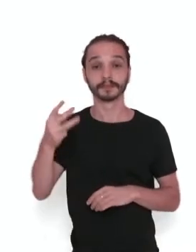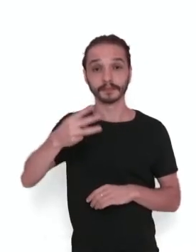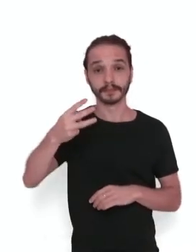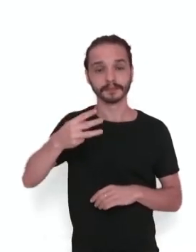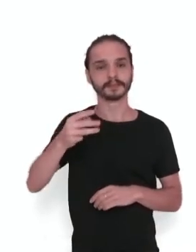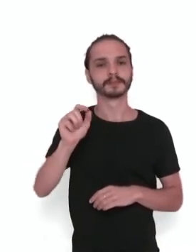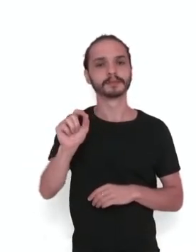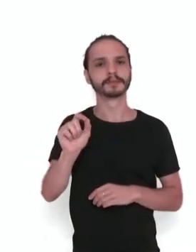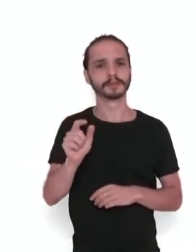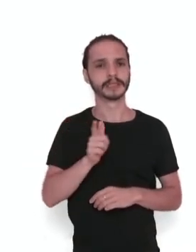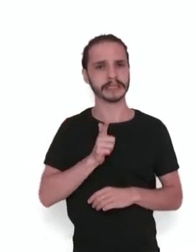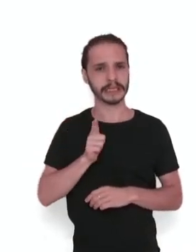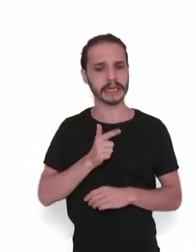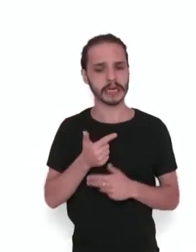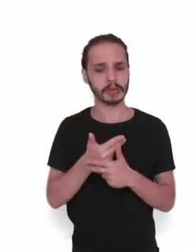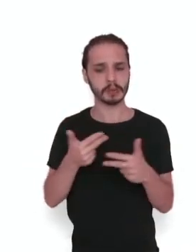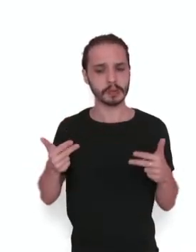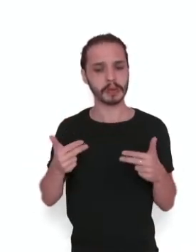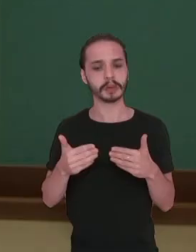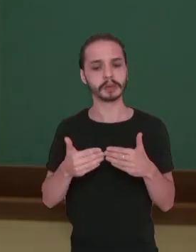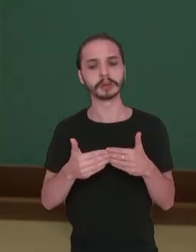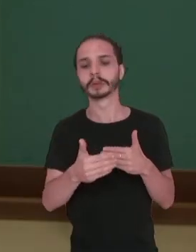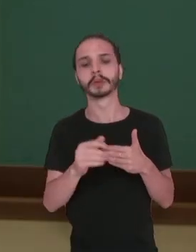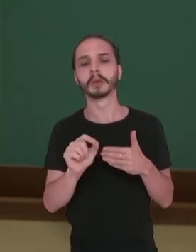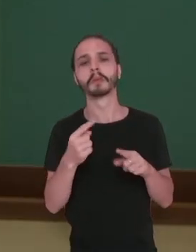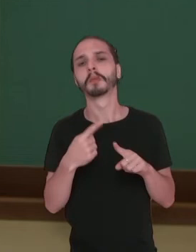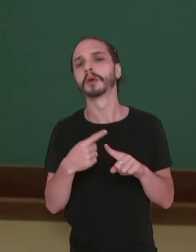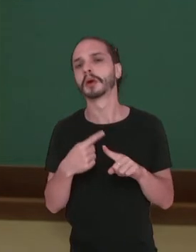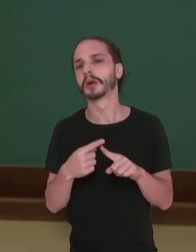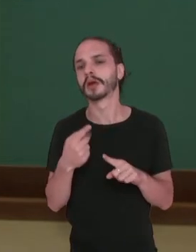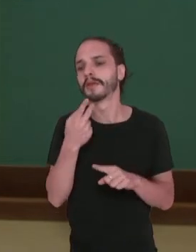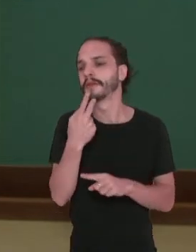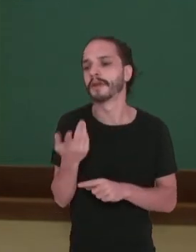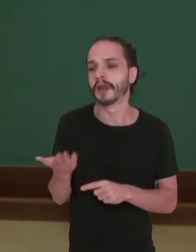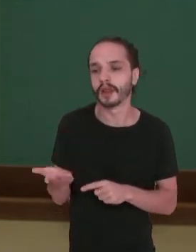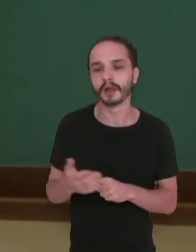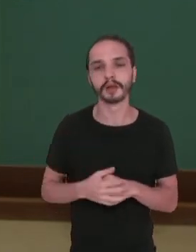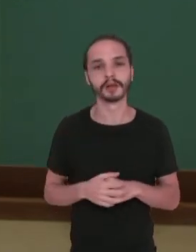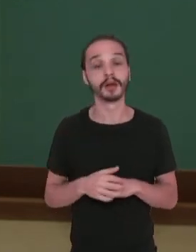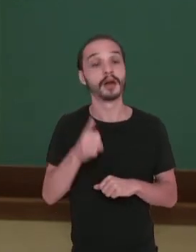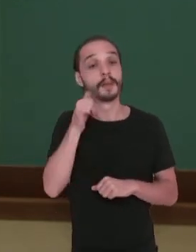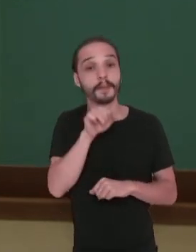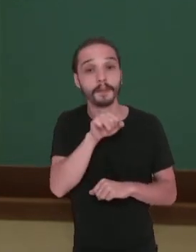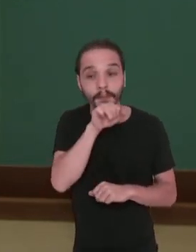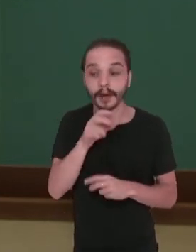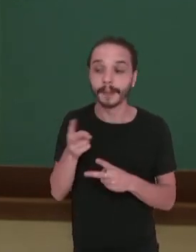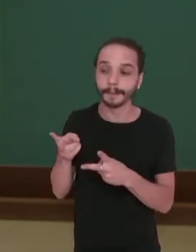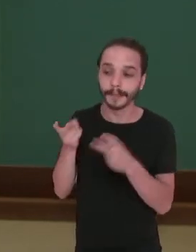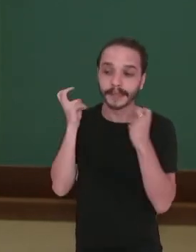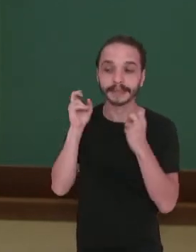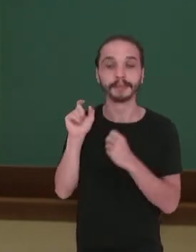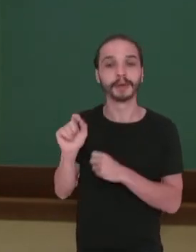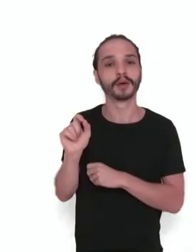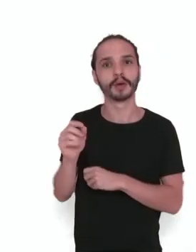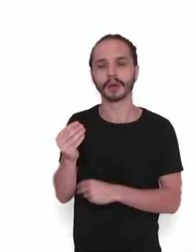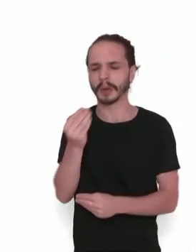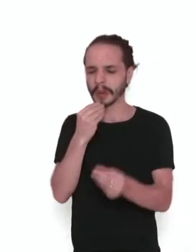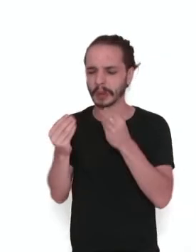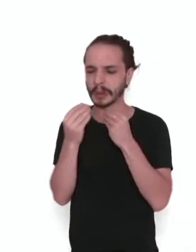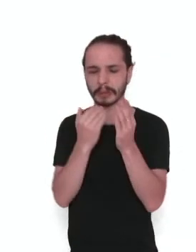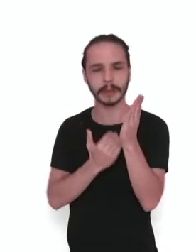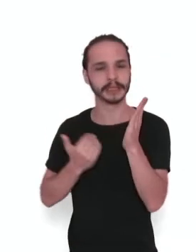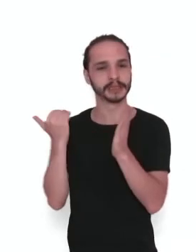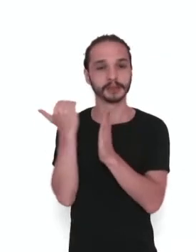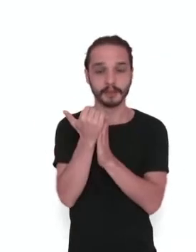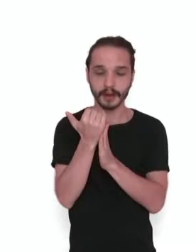terceira, se houve algum acontecimento que desencadeou essa fala, né? A mãe percebeu que ele estava fazendo o quê? Comendo